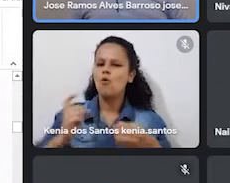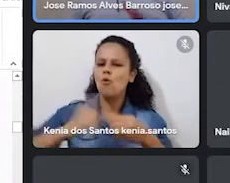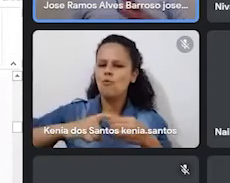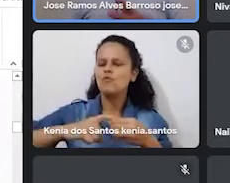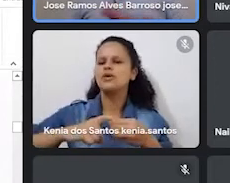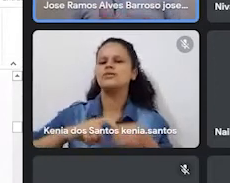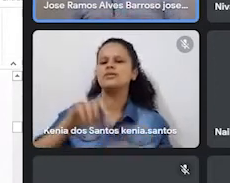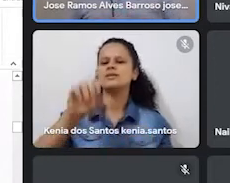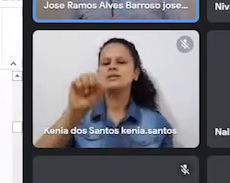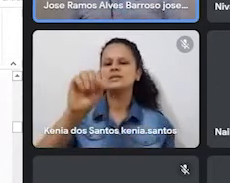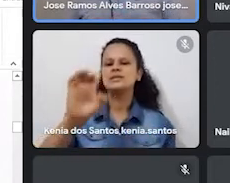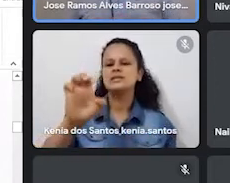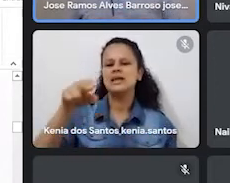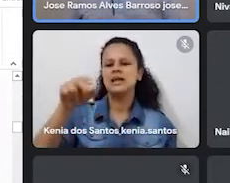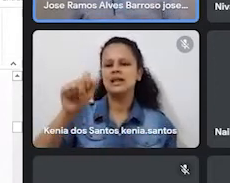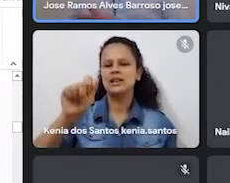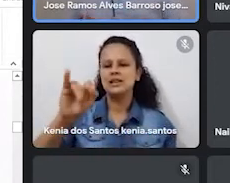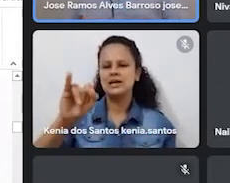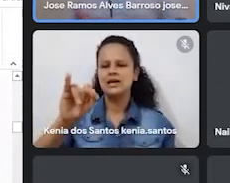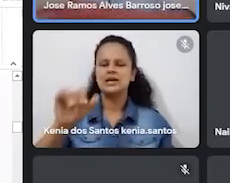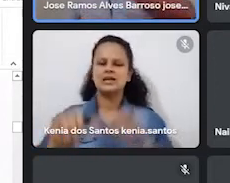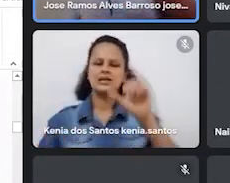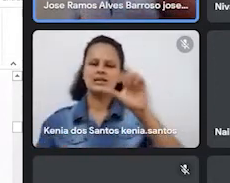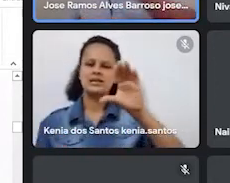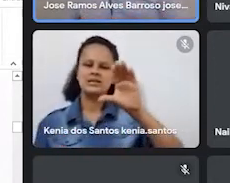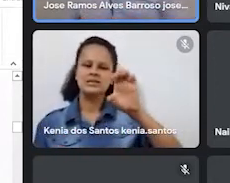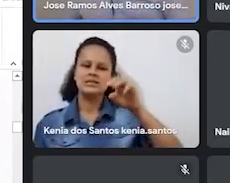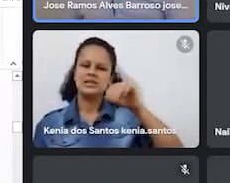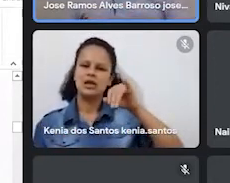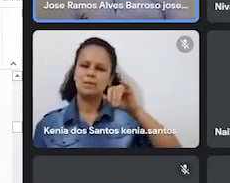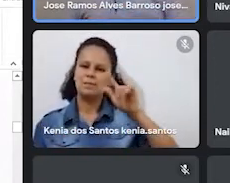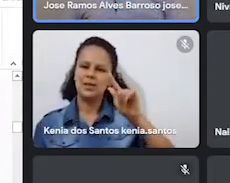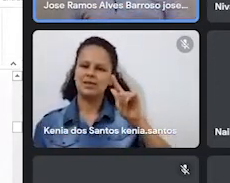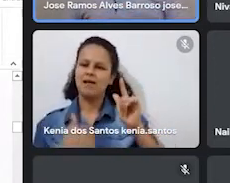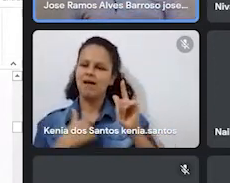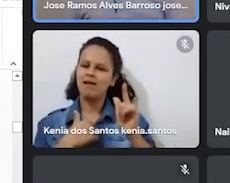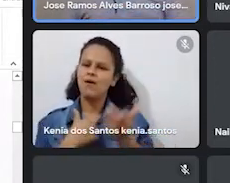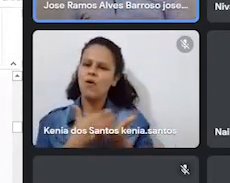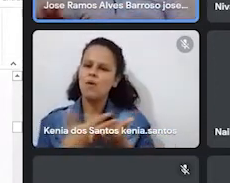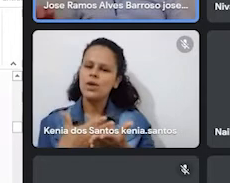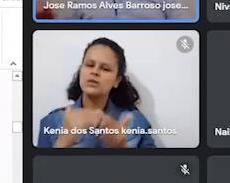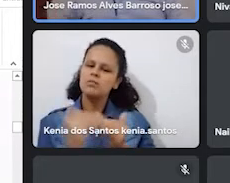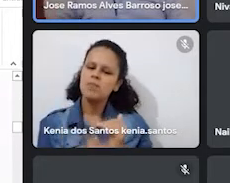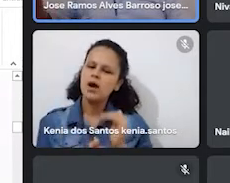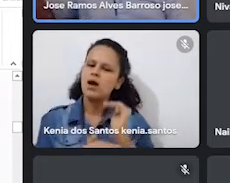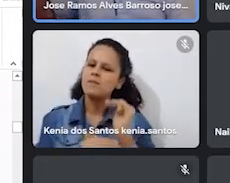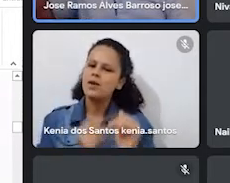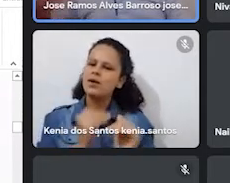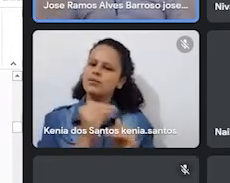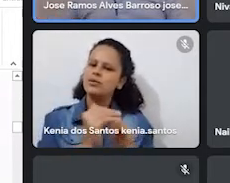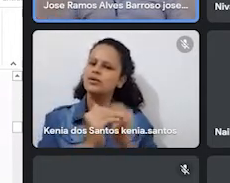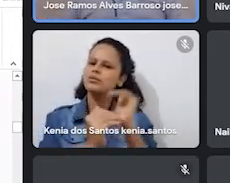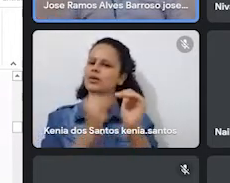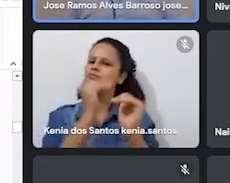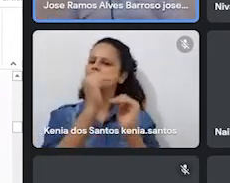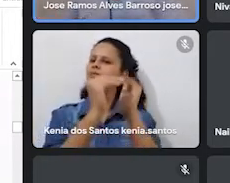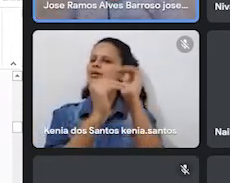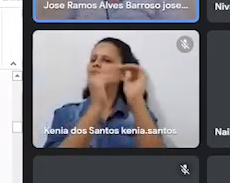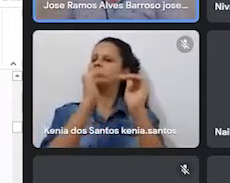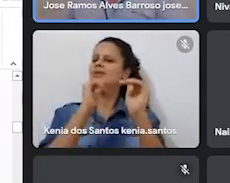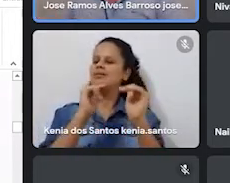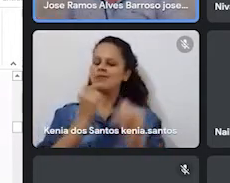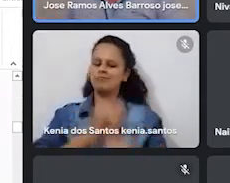Senai, depois eletricista, e fui subindo, fui me